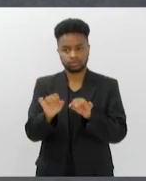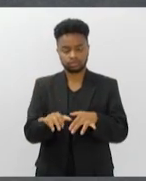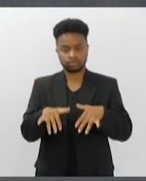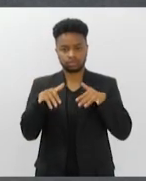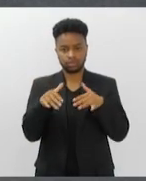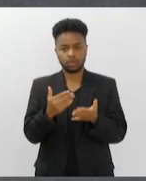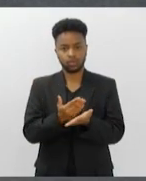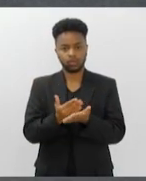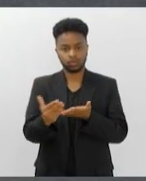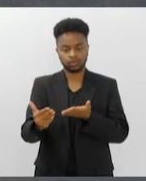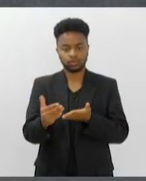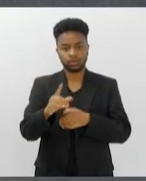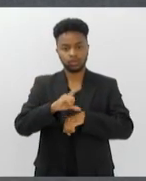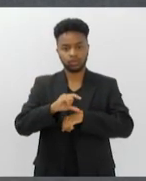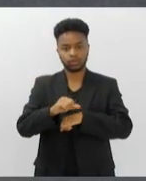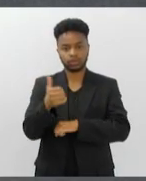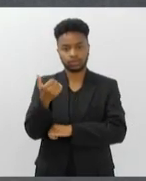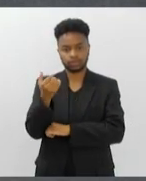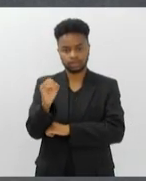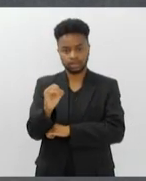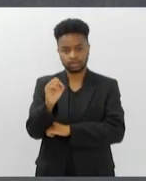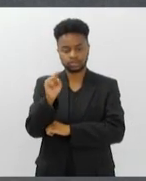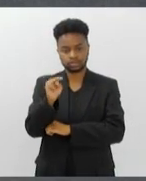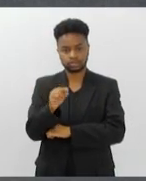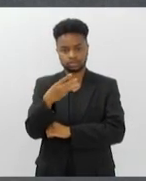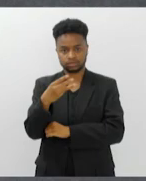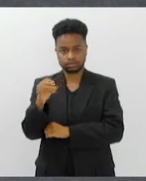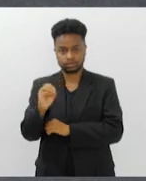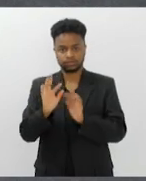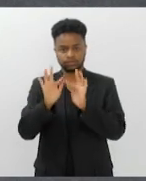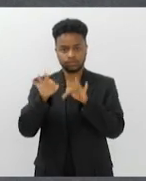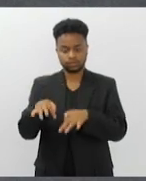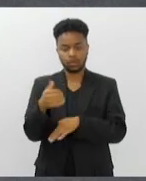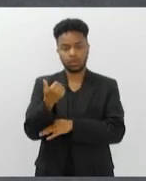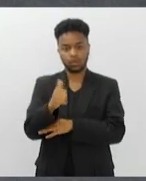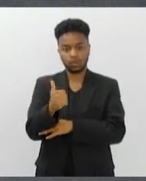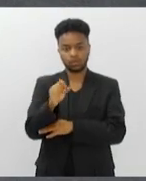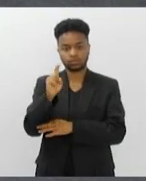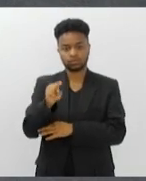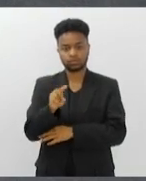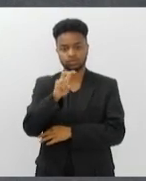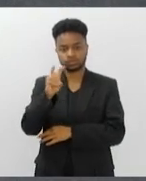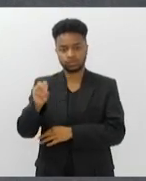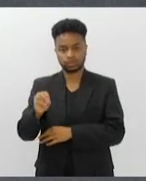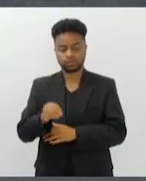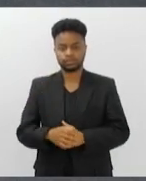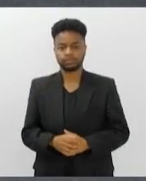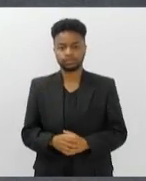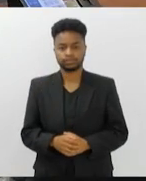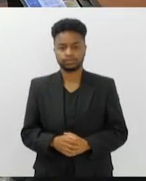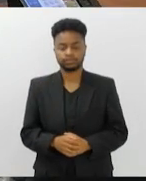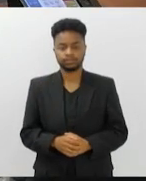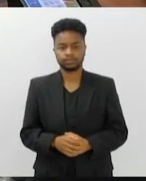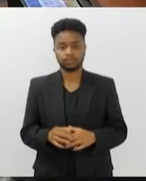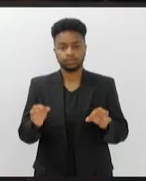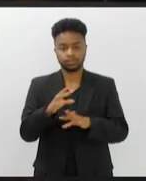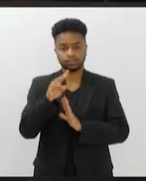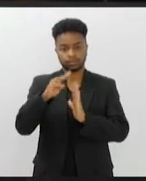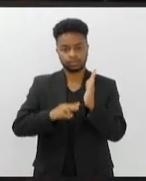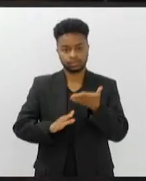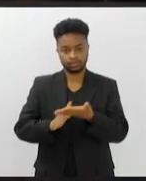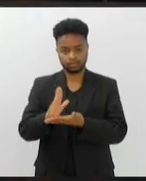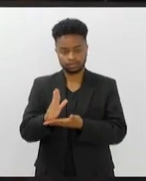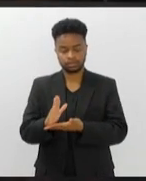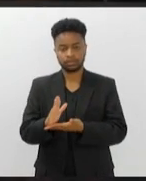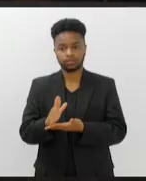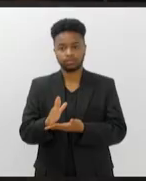que, iniciada às 10 horas e 30 minutos, foi encerrada às 11 horas e 50 minutos, presidente. Lida e aprovada a